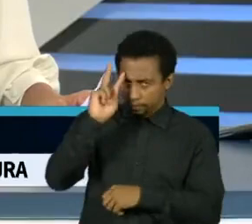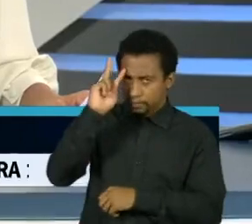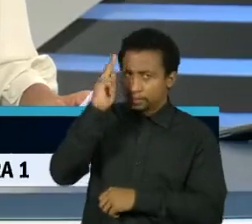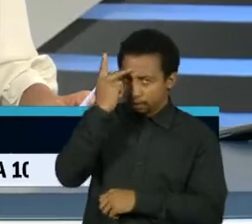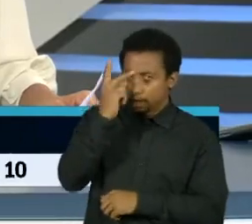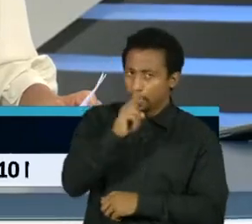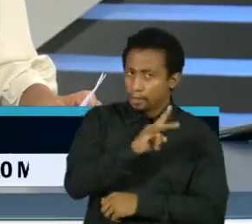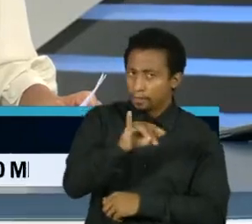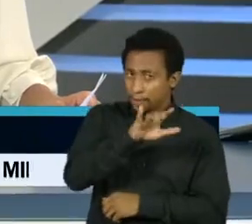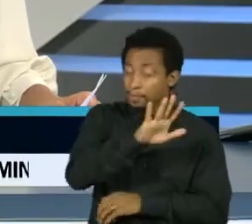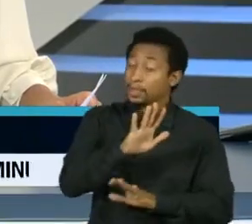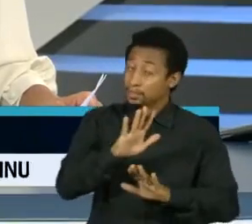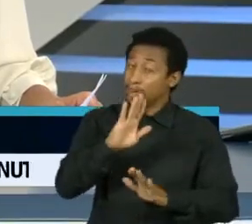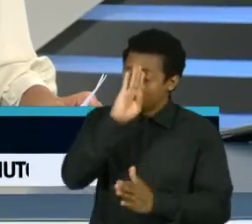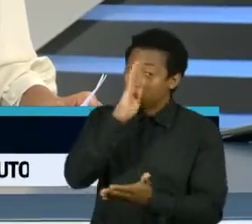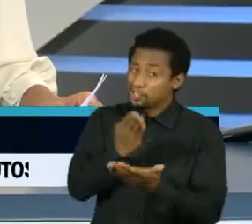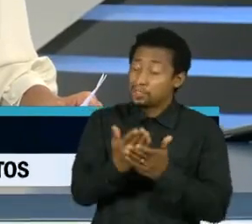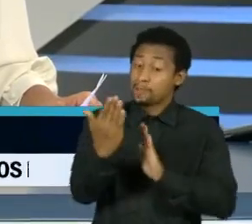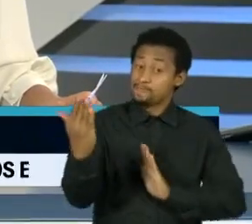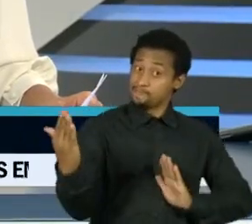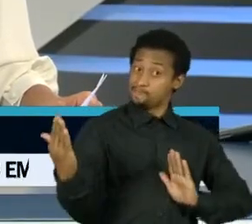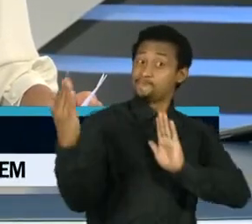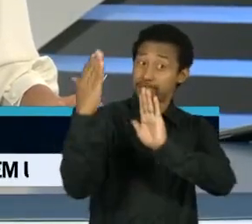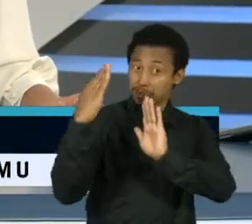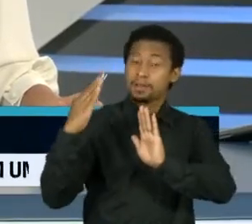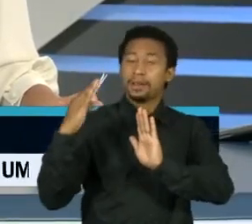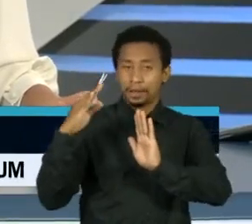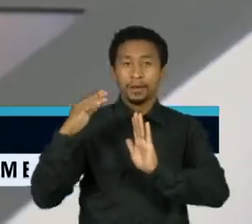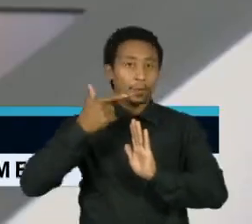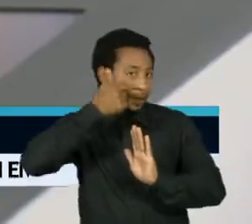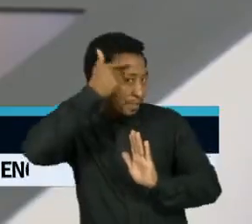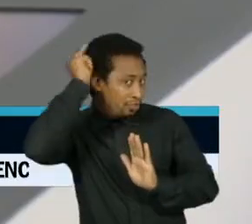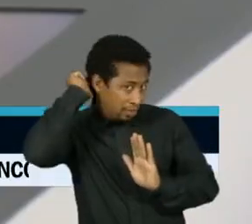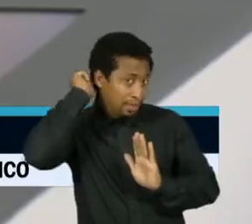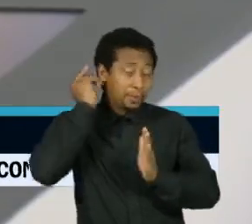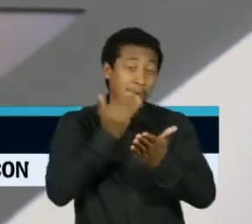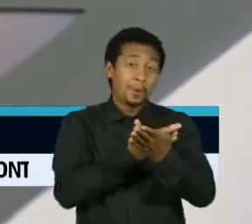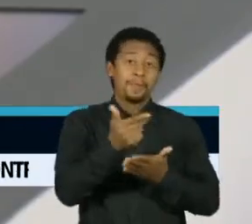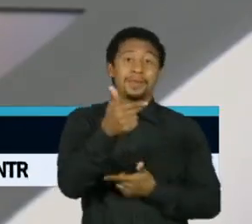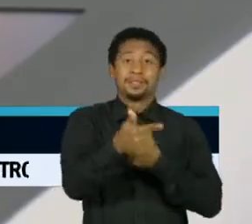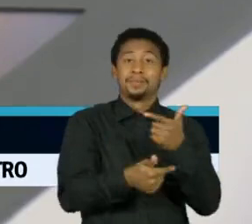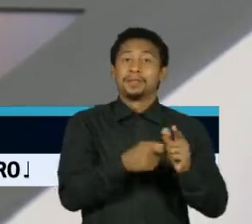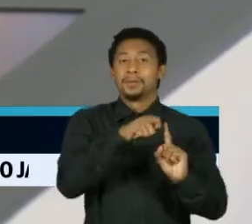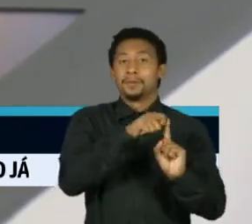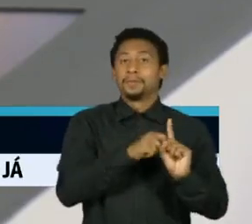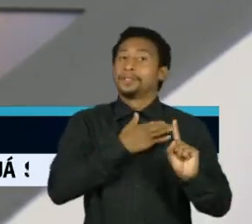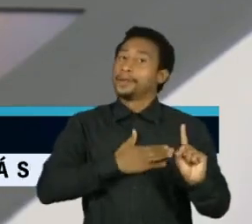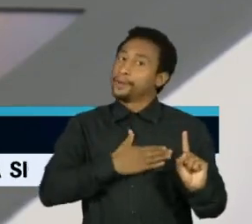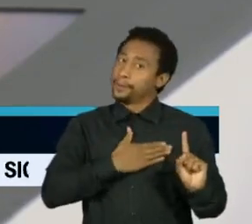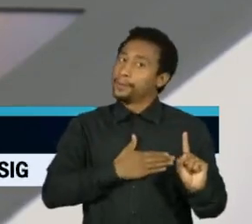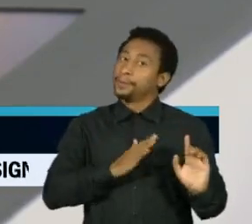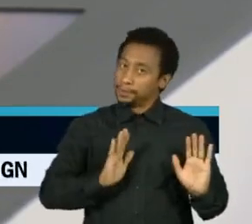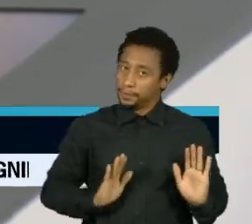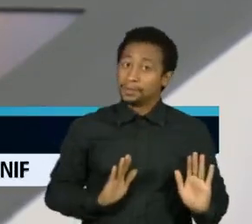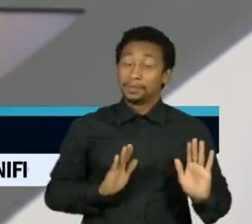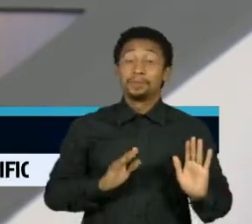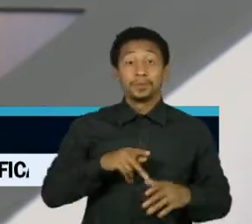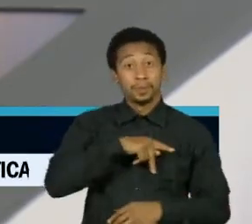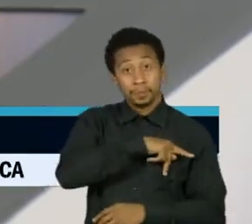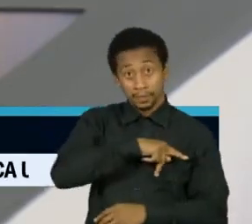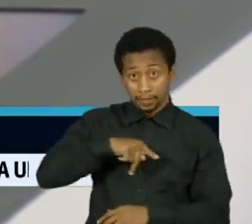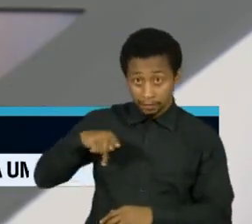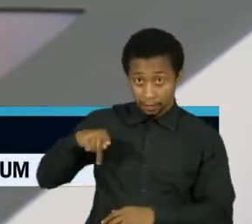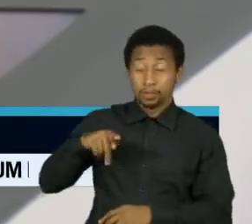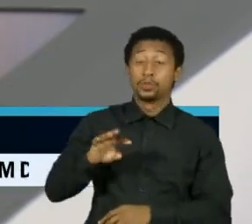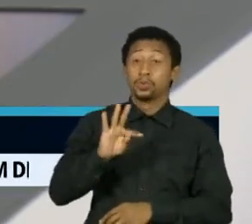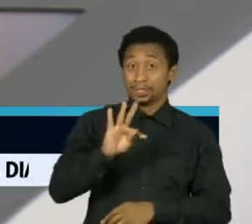confronto direto com Alexandre de Moraes, não é? Que assume a partir de agosto. E é bom ele saber que o Alexandre de Moraes, tanto quanto presidente do TSE